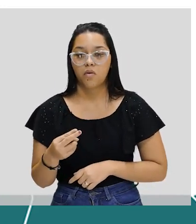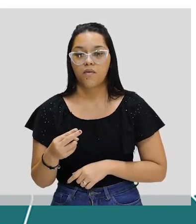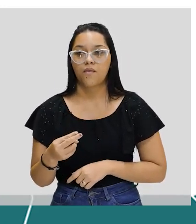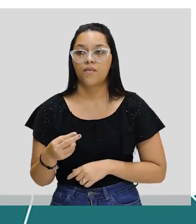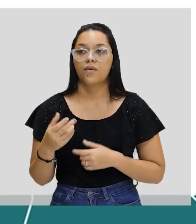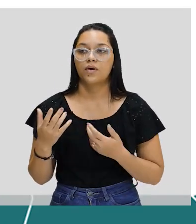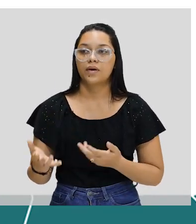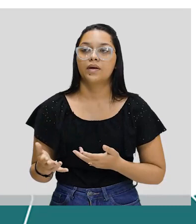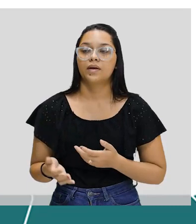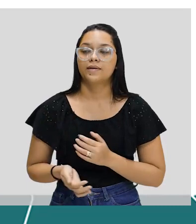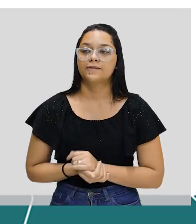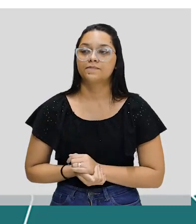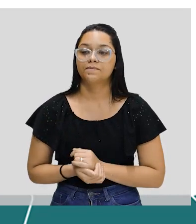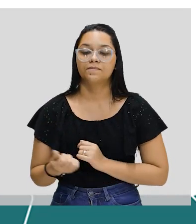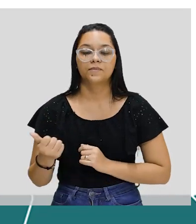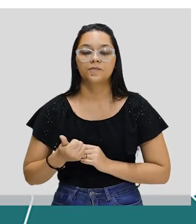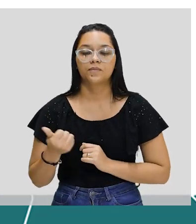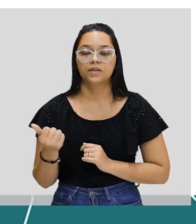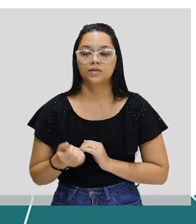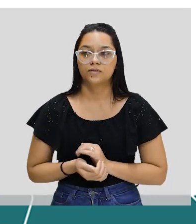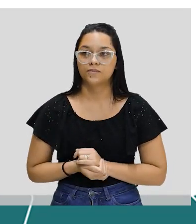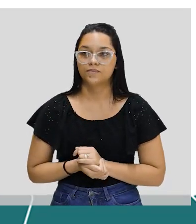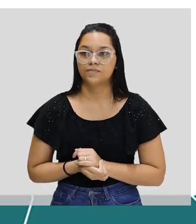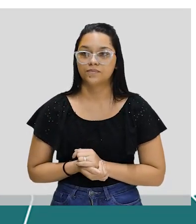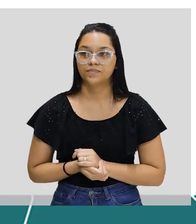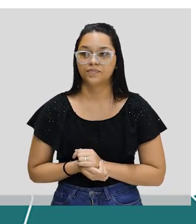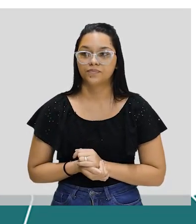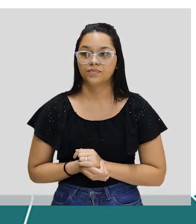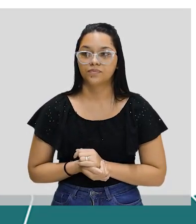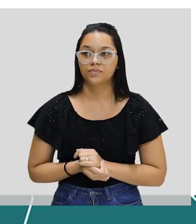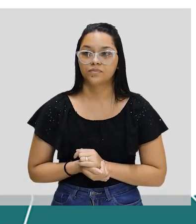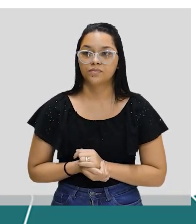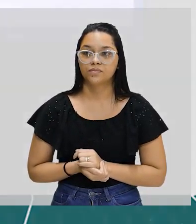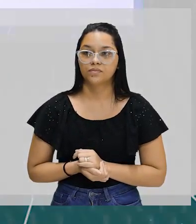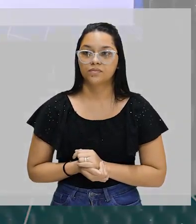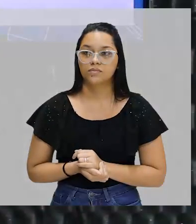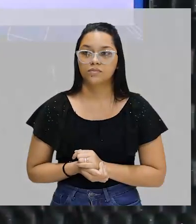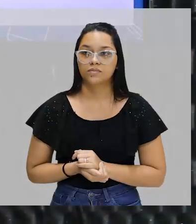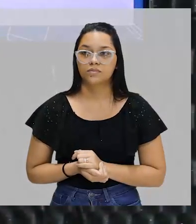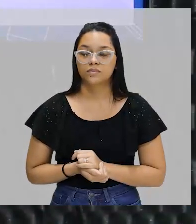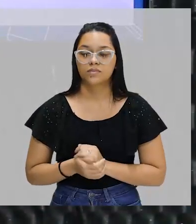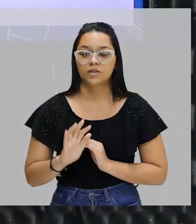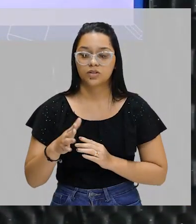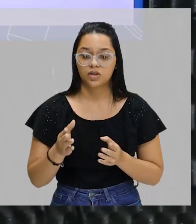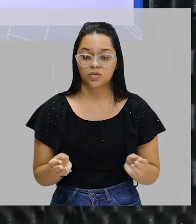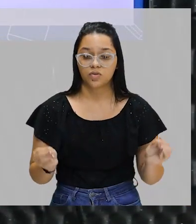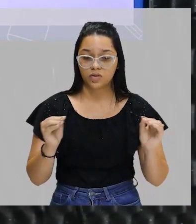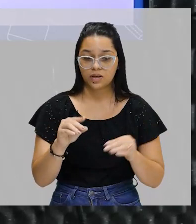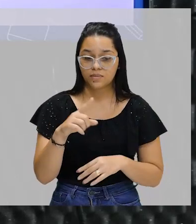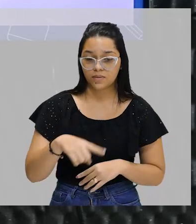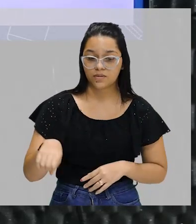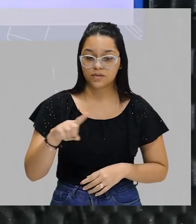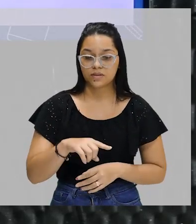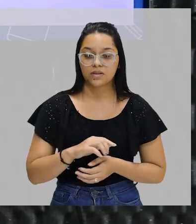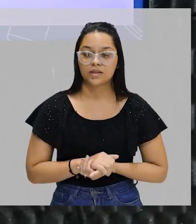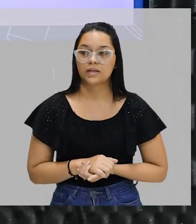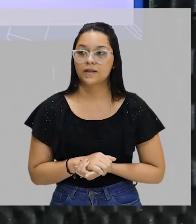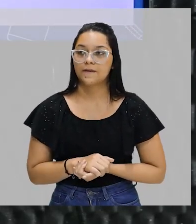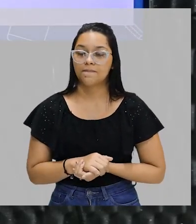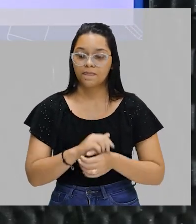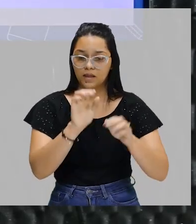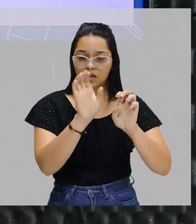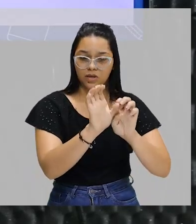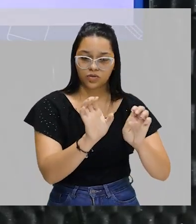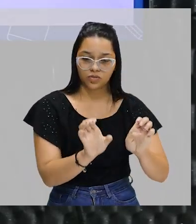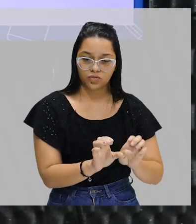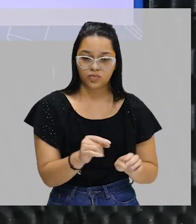passos, beleza? Primeiro, ó, determinar a cadeia principal. Então, eu coloquei aqui, assim para vocês, ó. Aqui está a